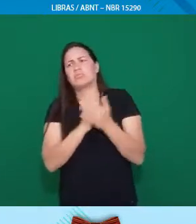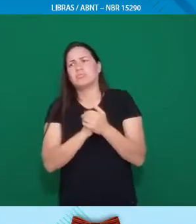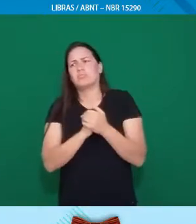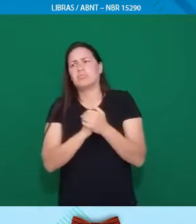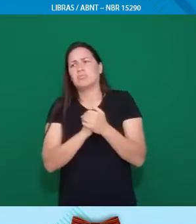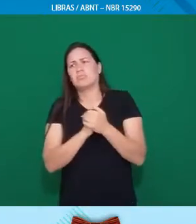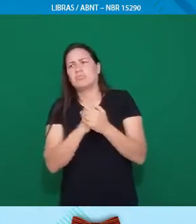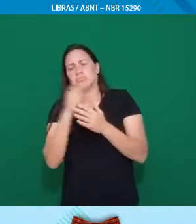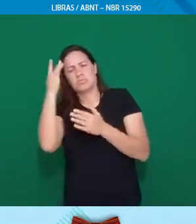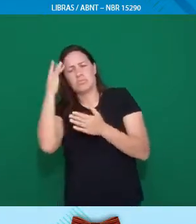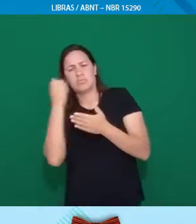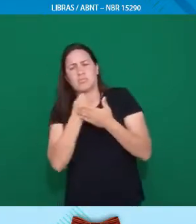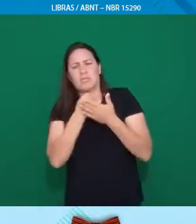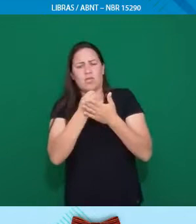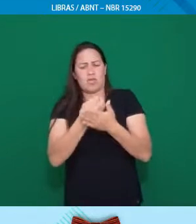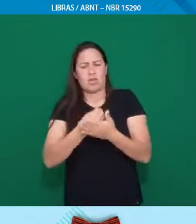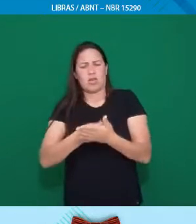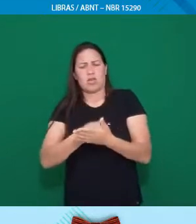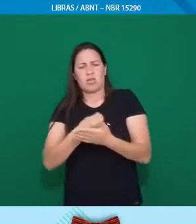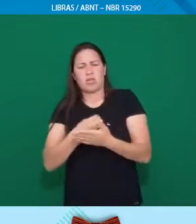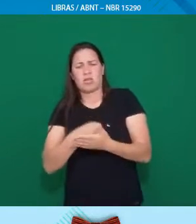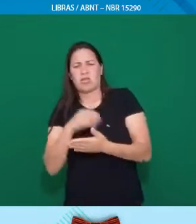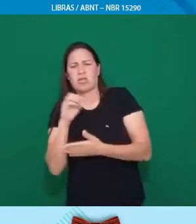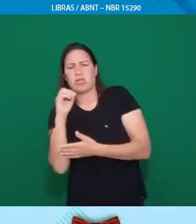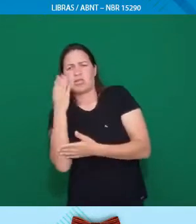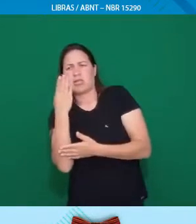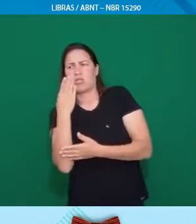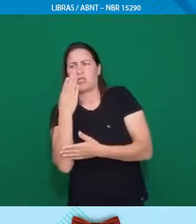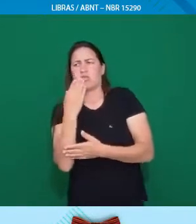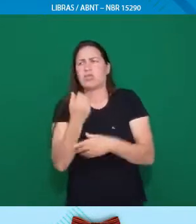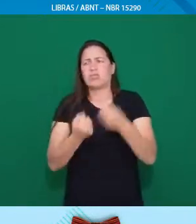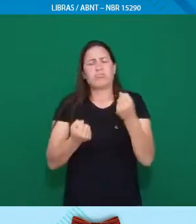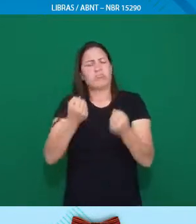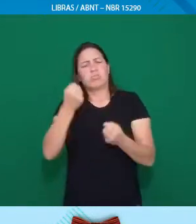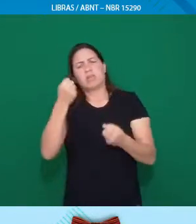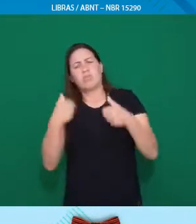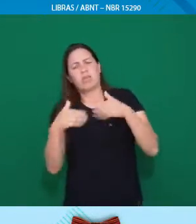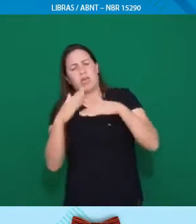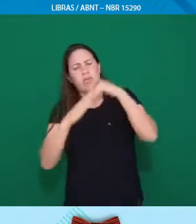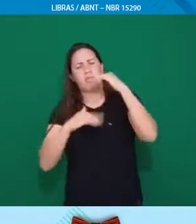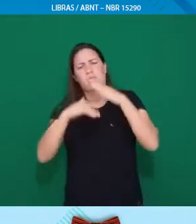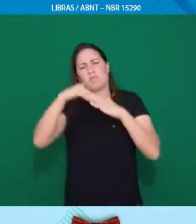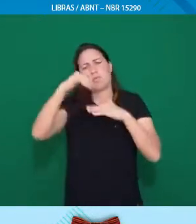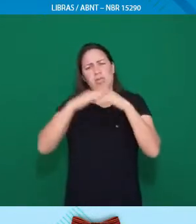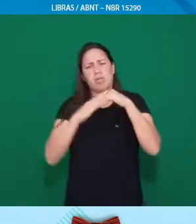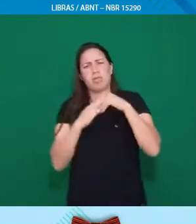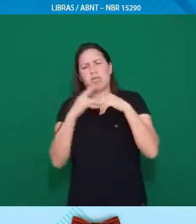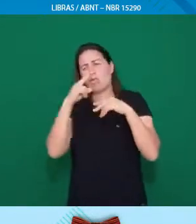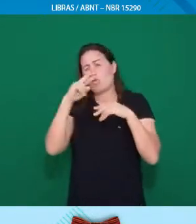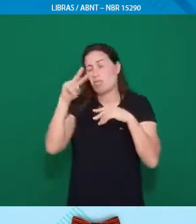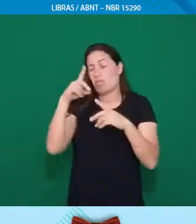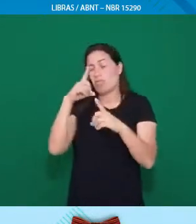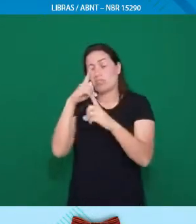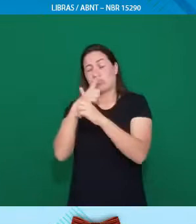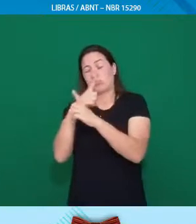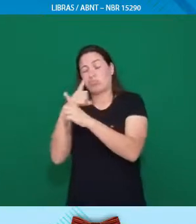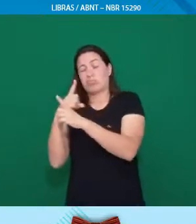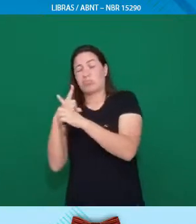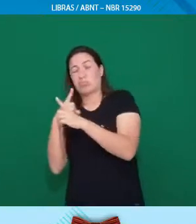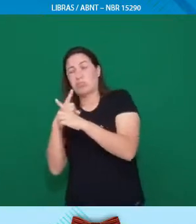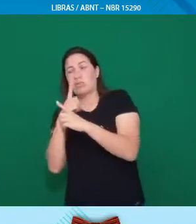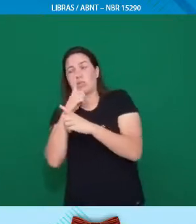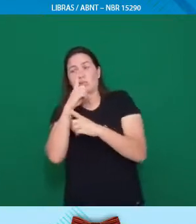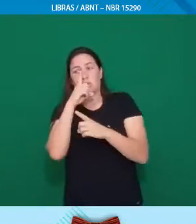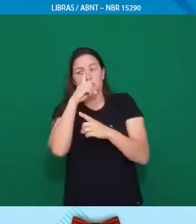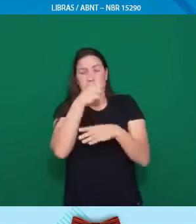porque um salvamento é uma coisa eu fui caminhoneiro muitos anos e vi muitas muitos acidentes